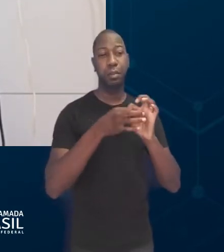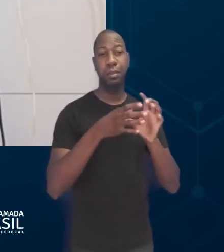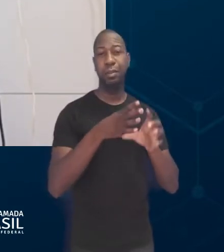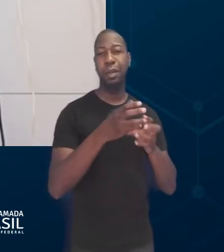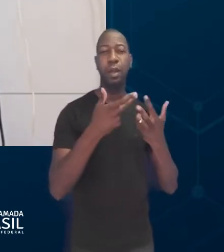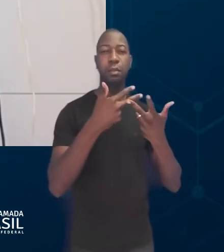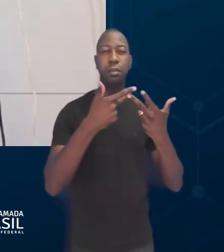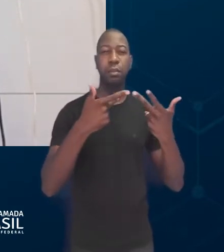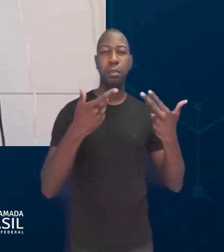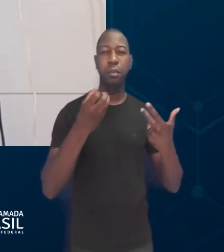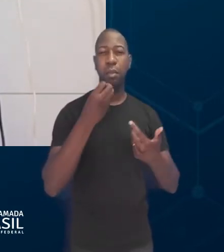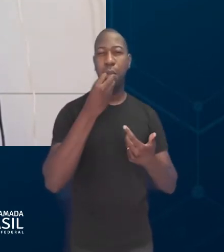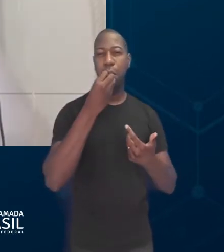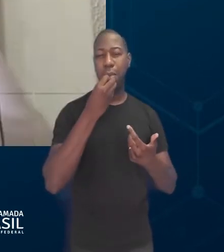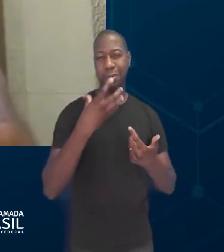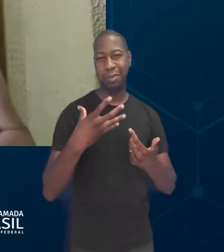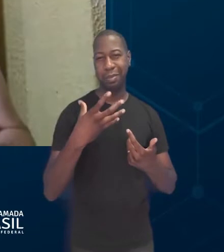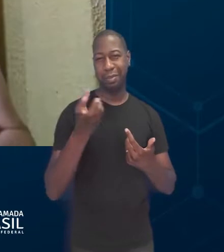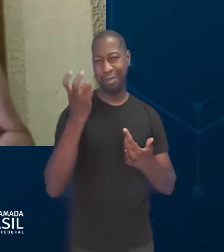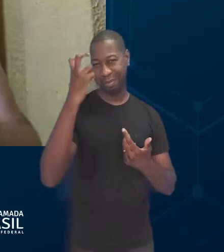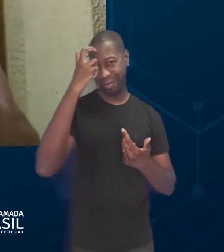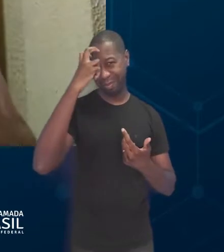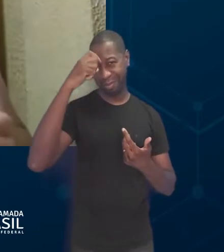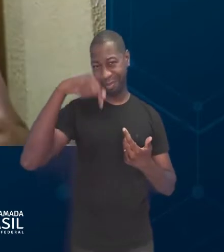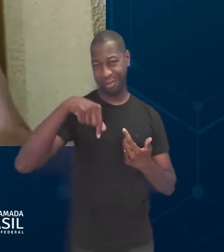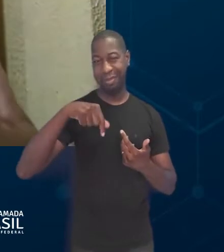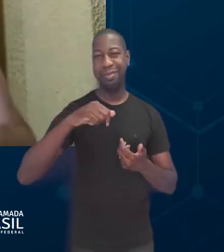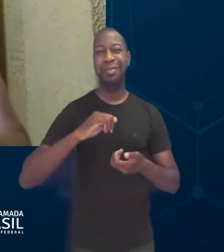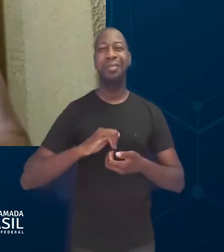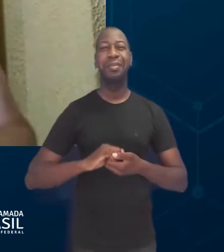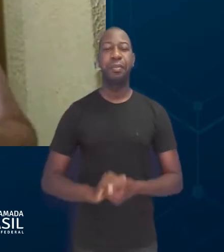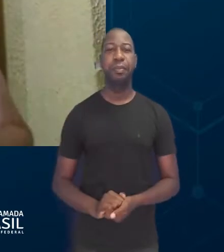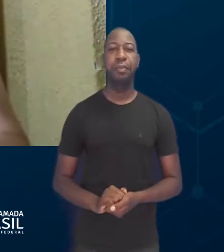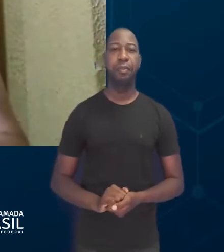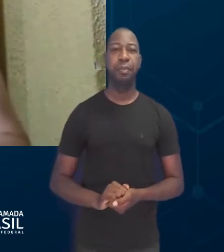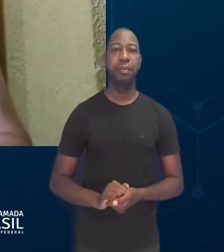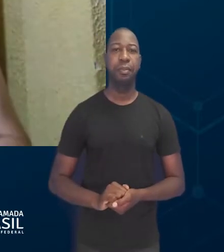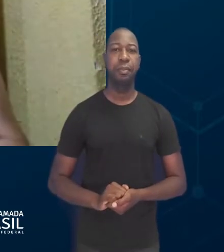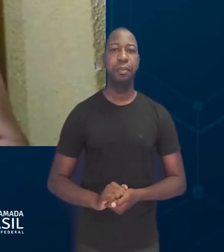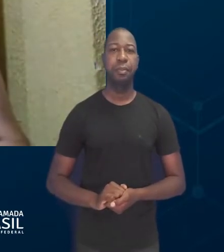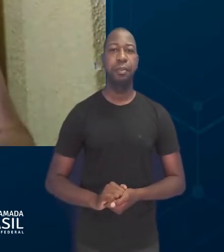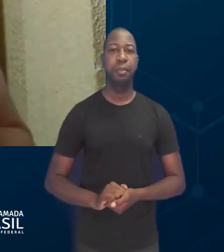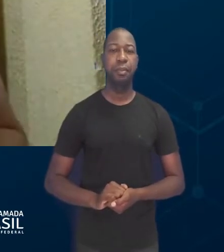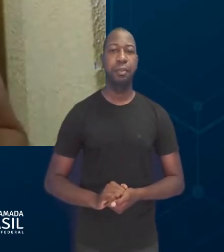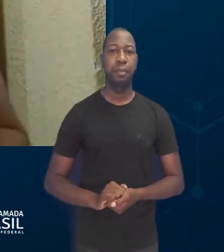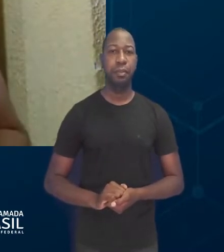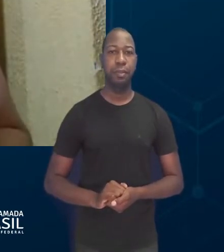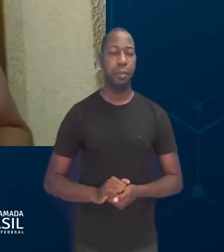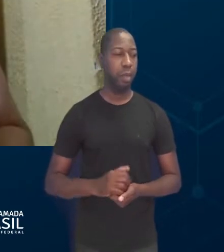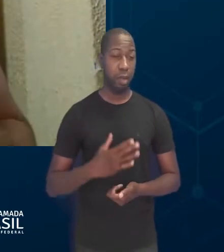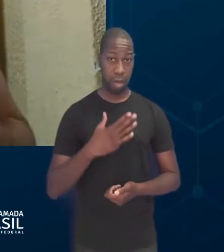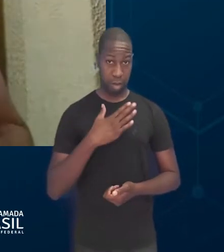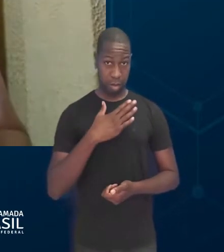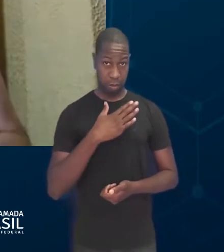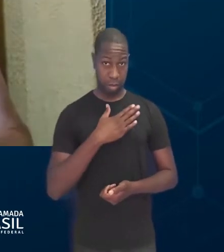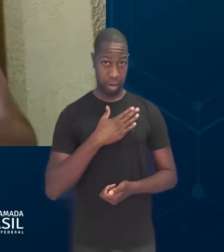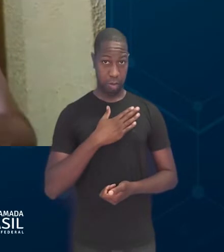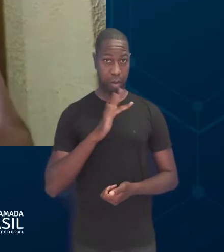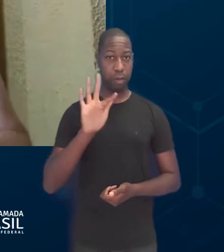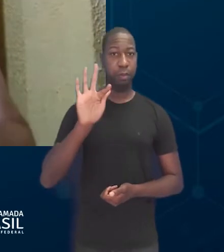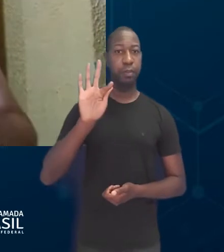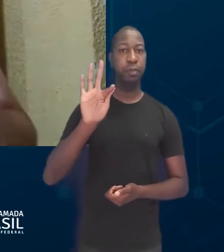culturais no nosso município. A Feira Literária de Resende significa muito para mim, porque foi